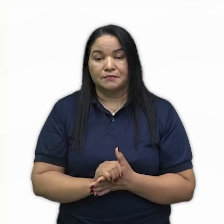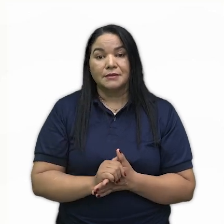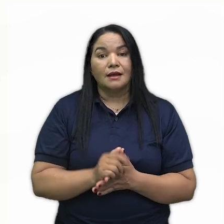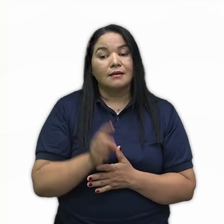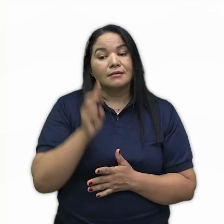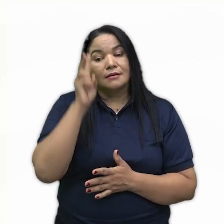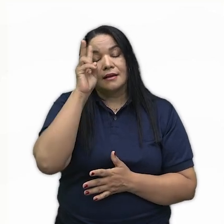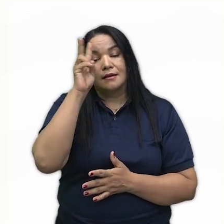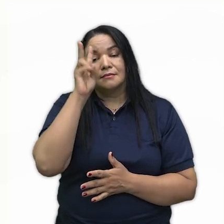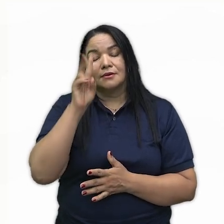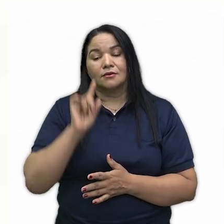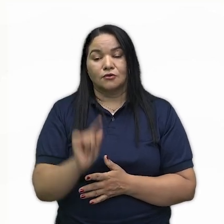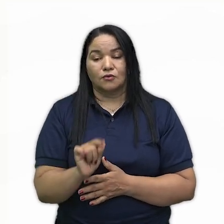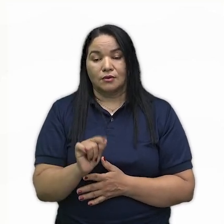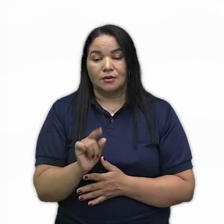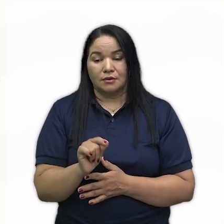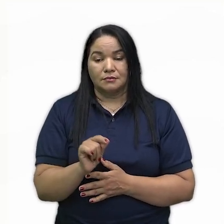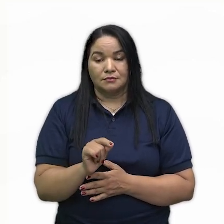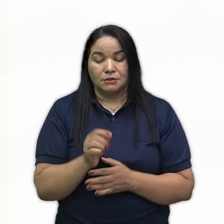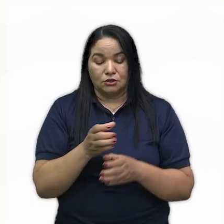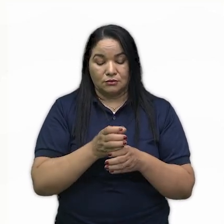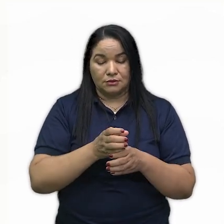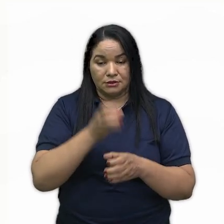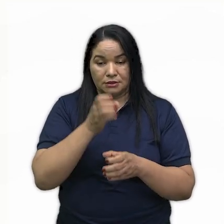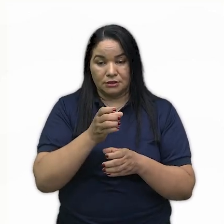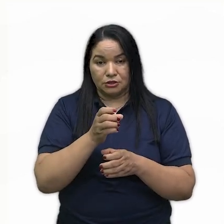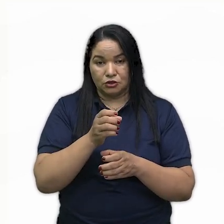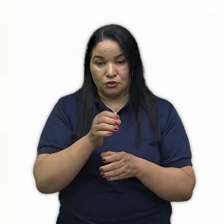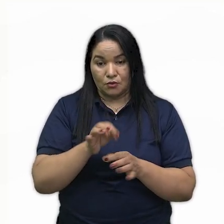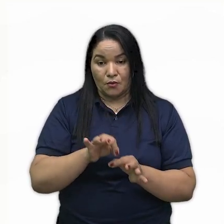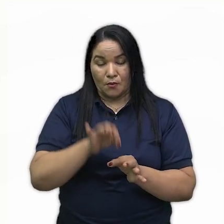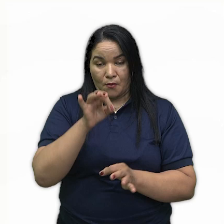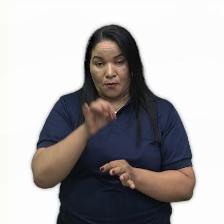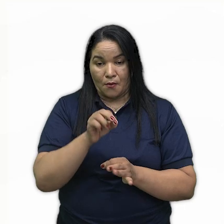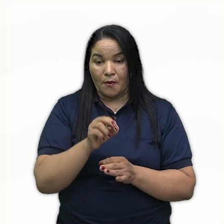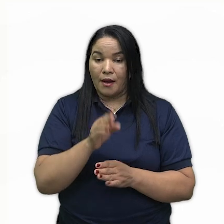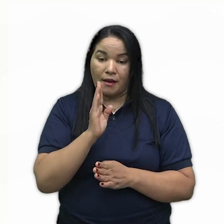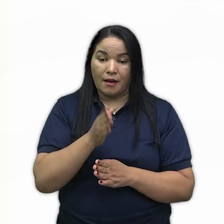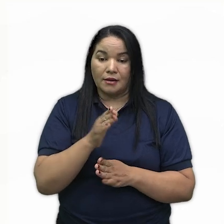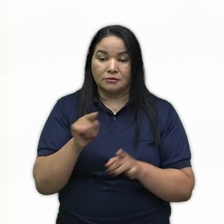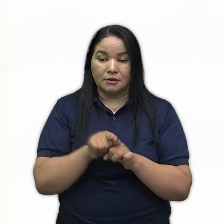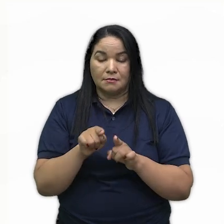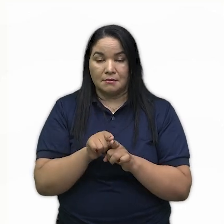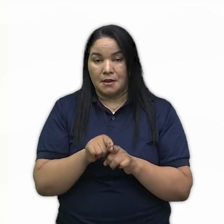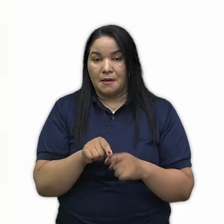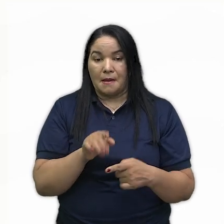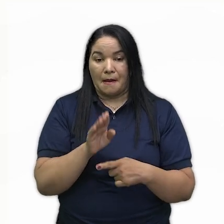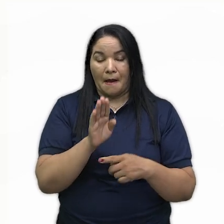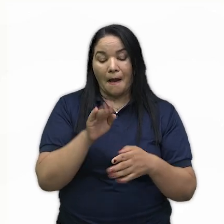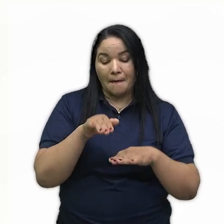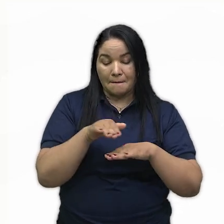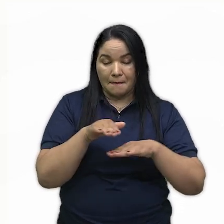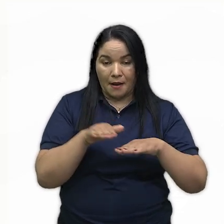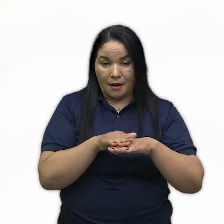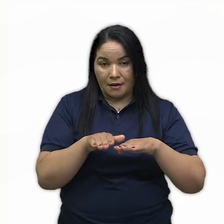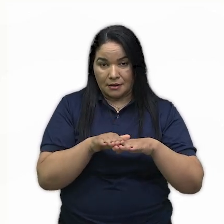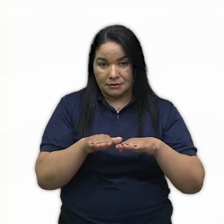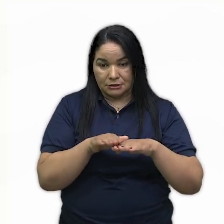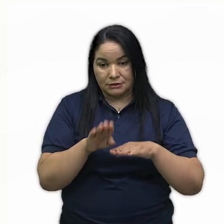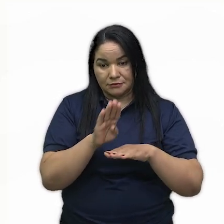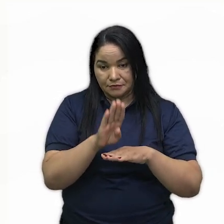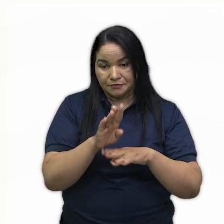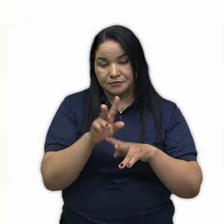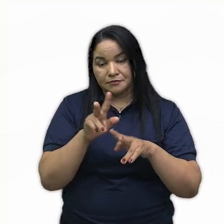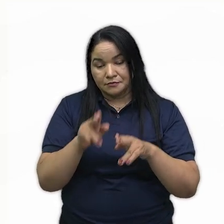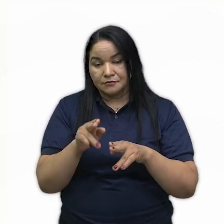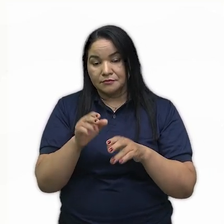no cilindro reto, a minha base e a minha geratriz são iguais, tudo bem? Por